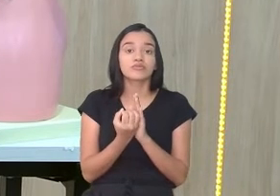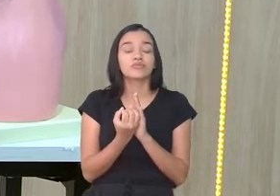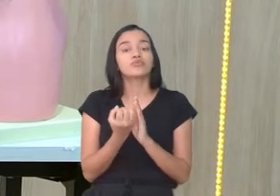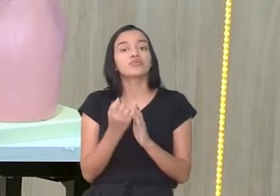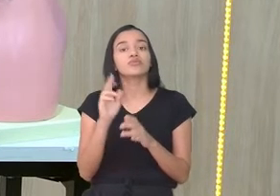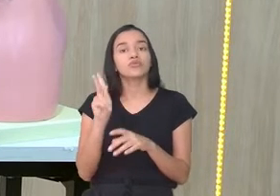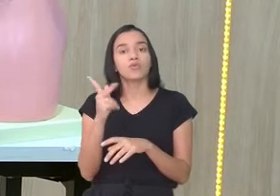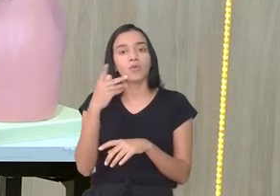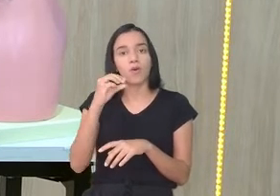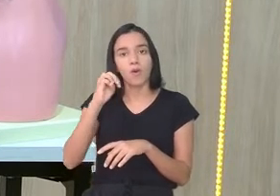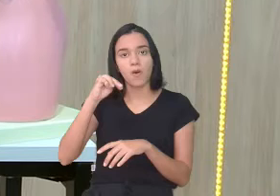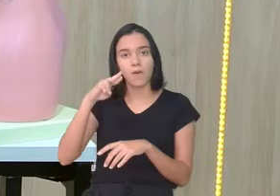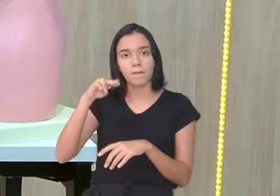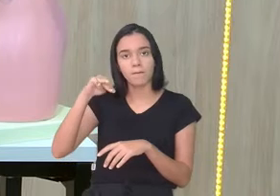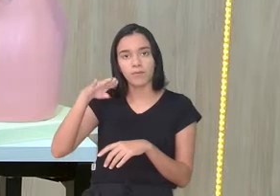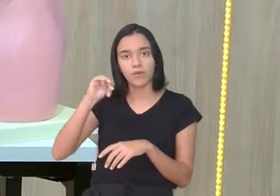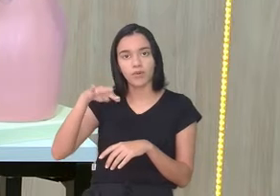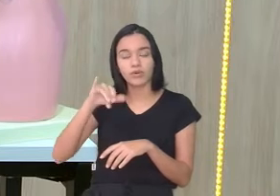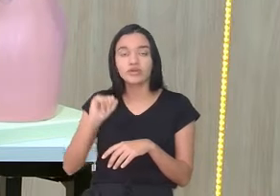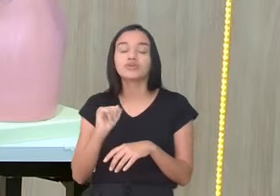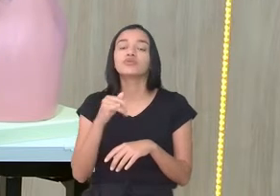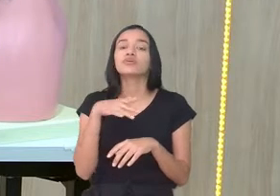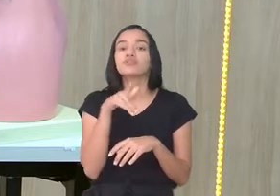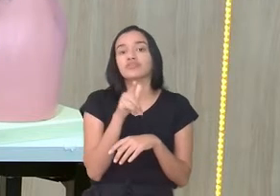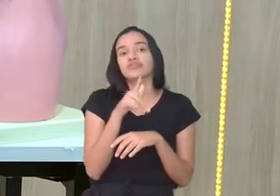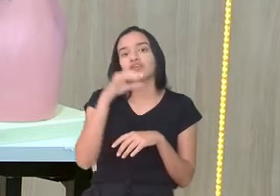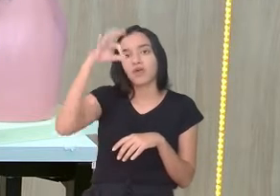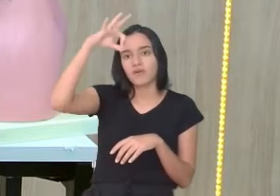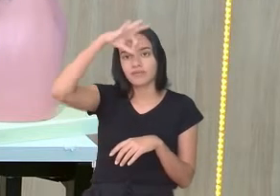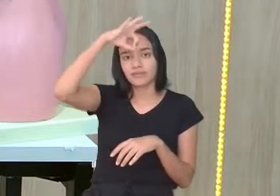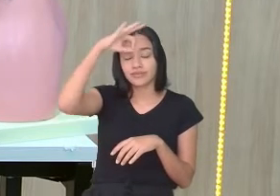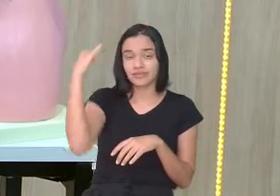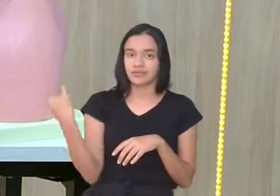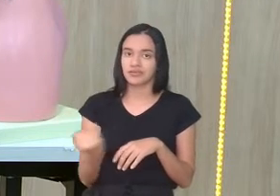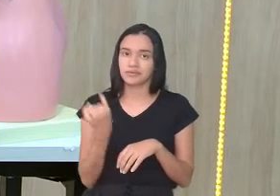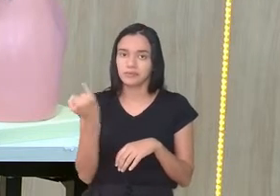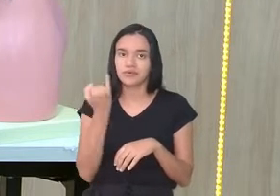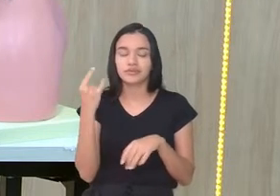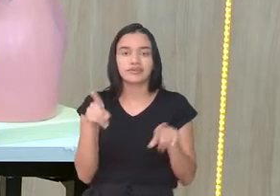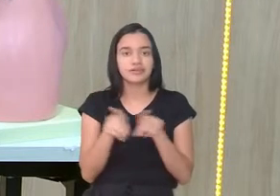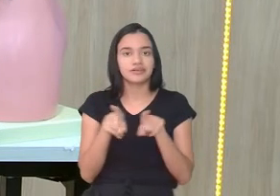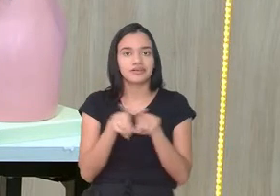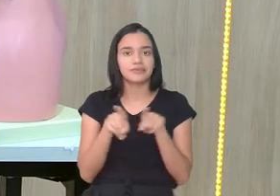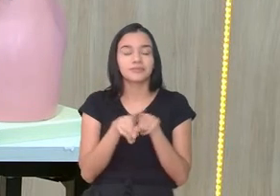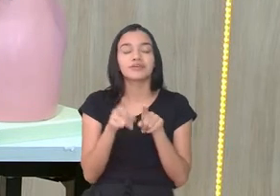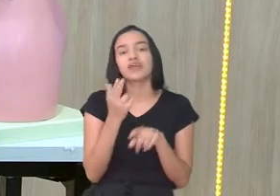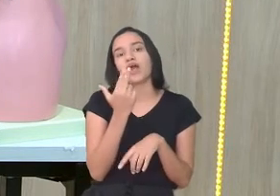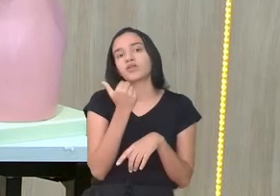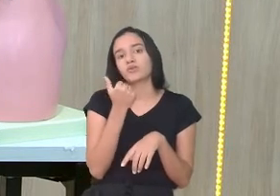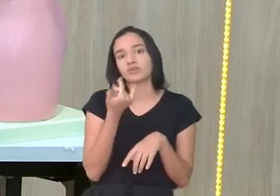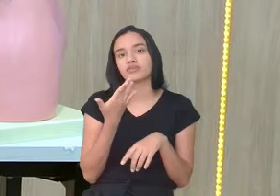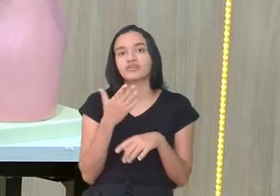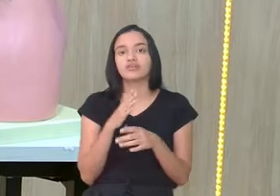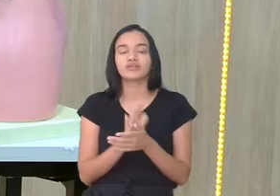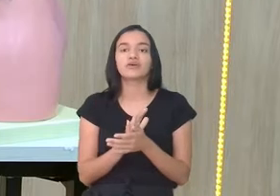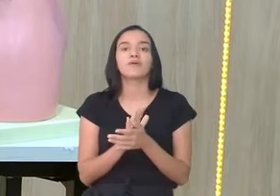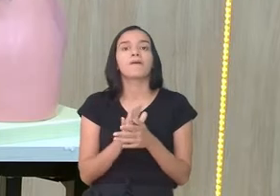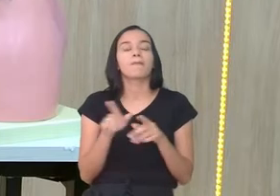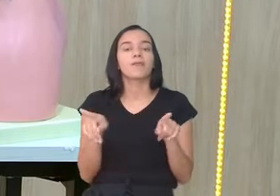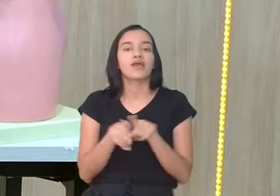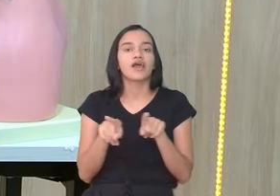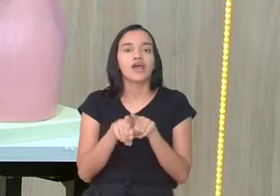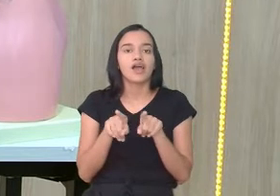os hormônios sexuais femininos, que é importante, e também nutrição e acomodação